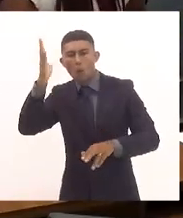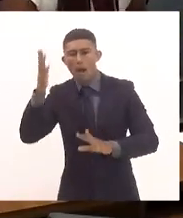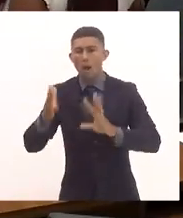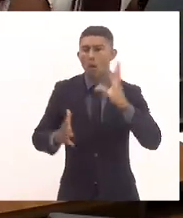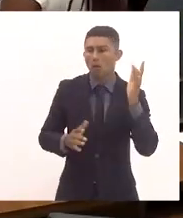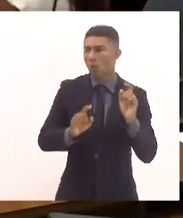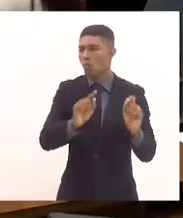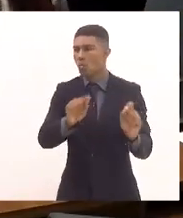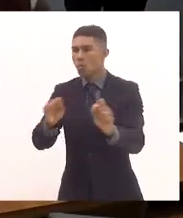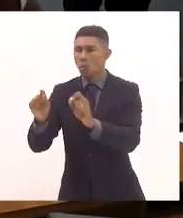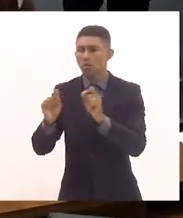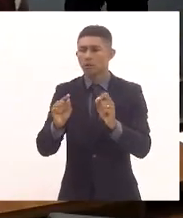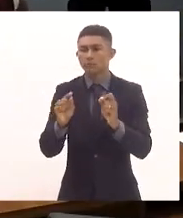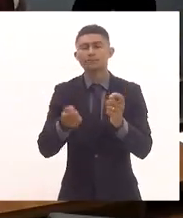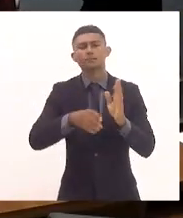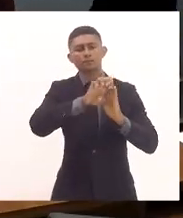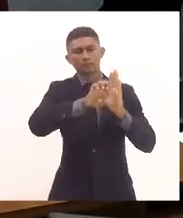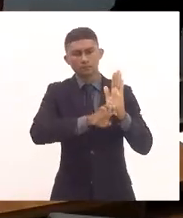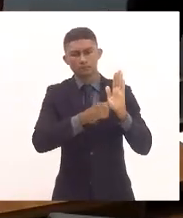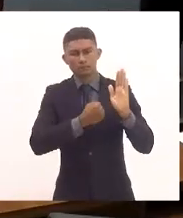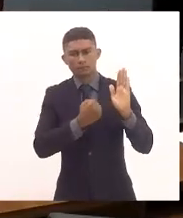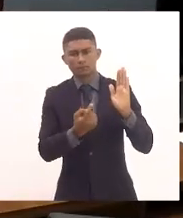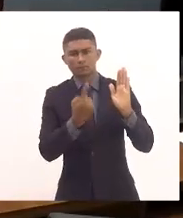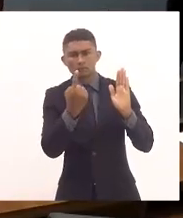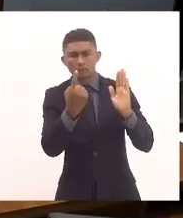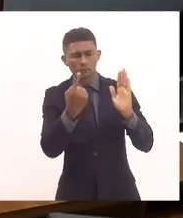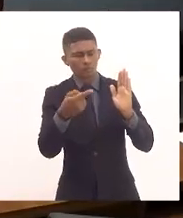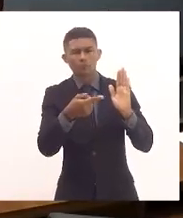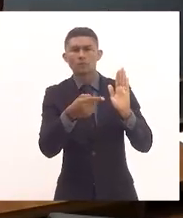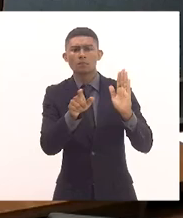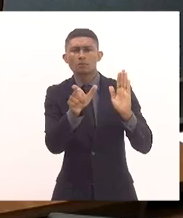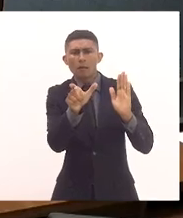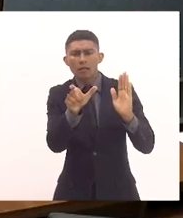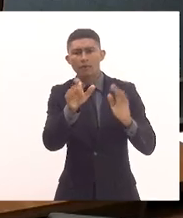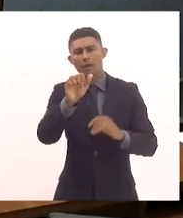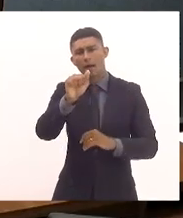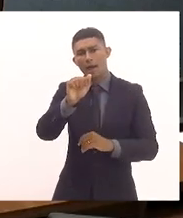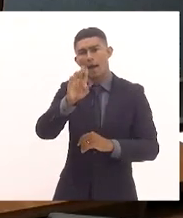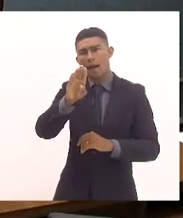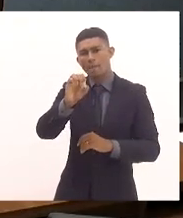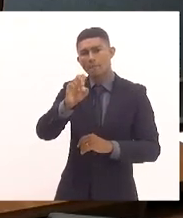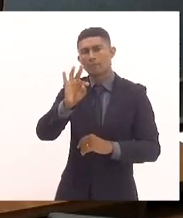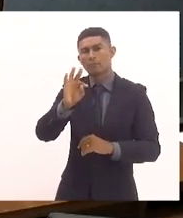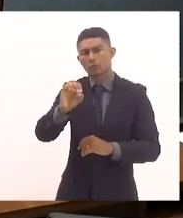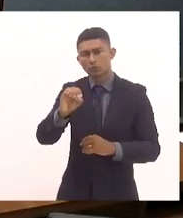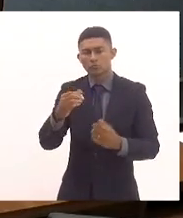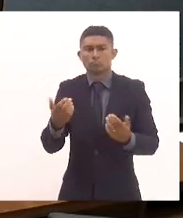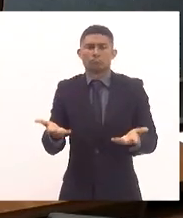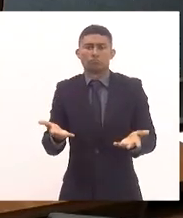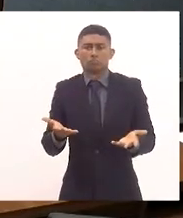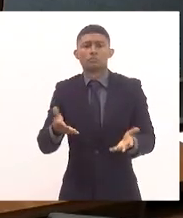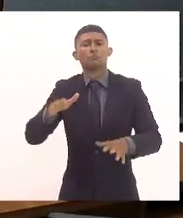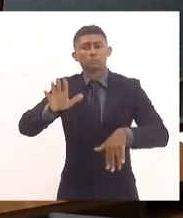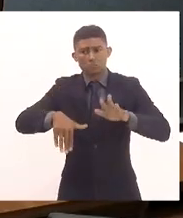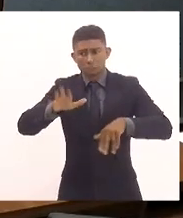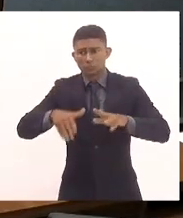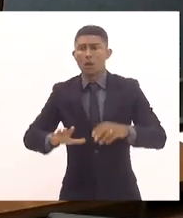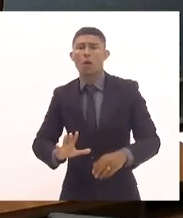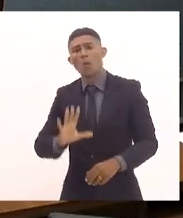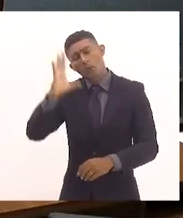mulher. E a emenda número 1 tirou a palavra aborto. As mulheres têm aborto espontâneo, então precisa